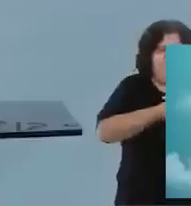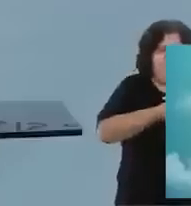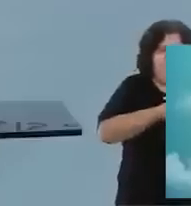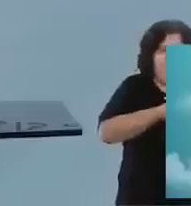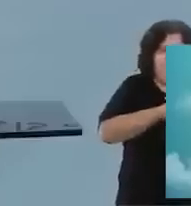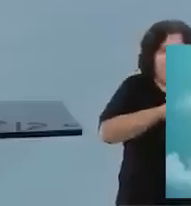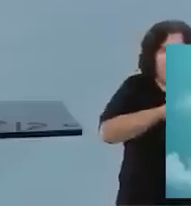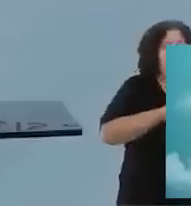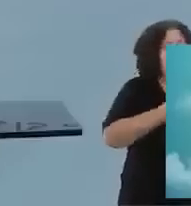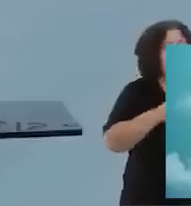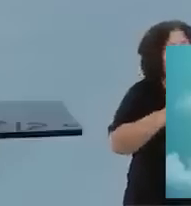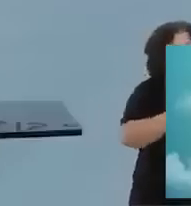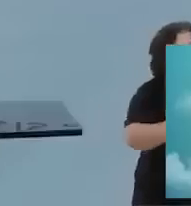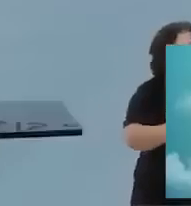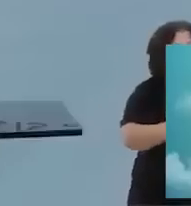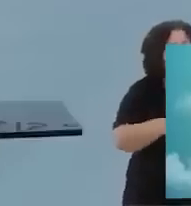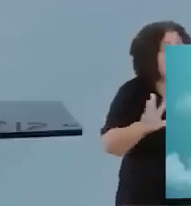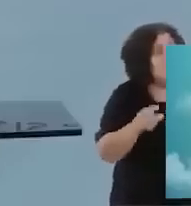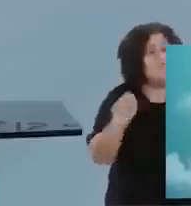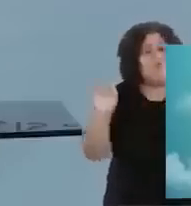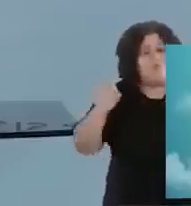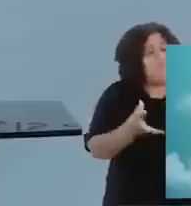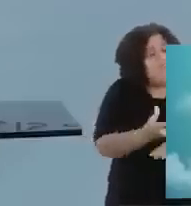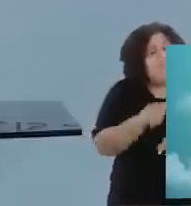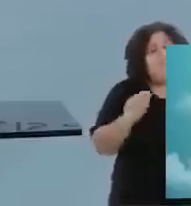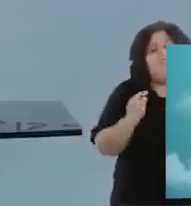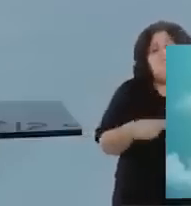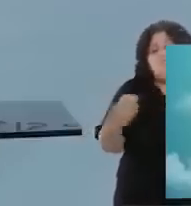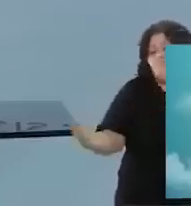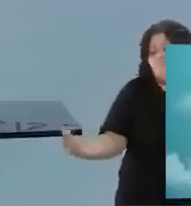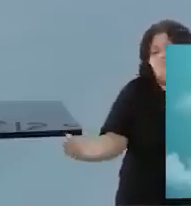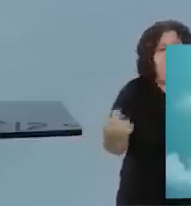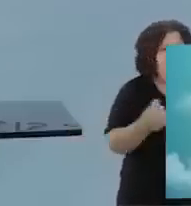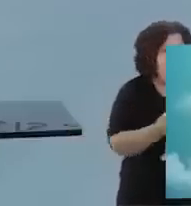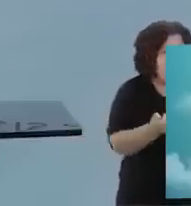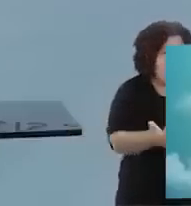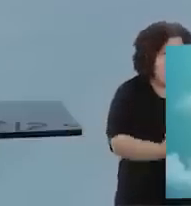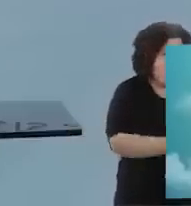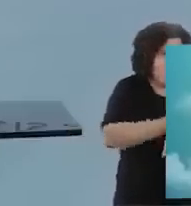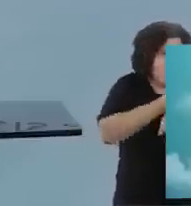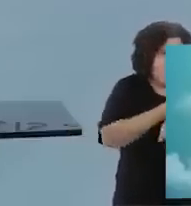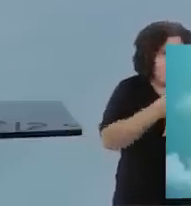deixa eu ilustrar para você o que é uma igreja acolhedora.